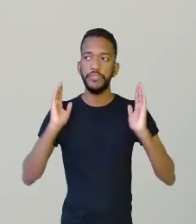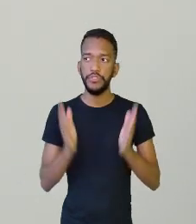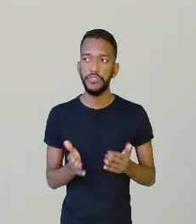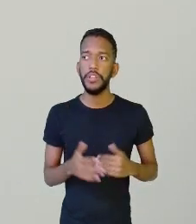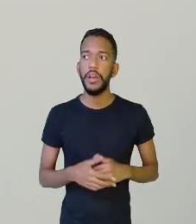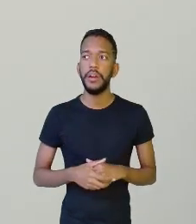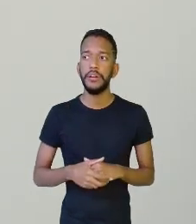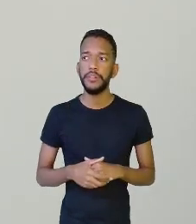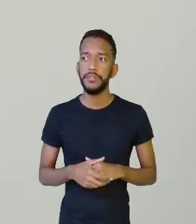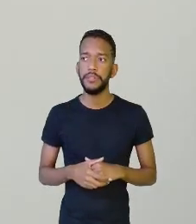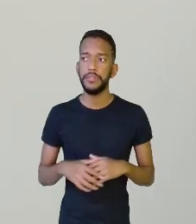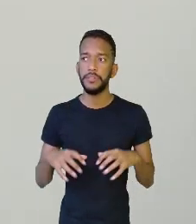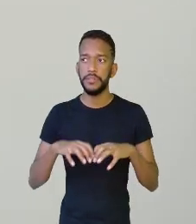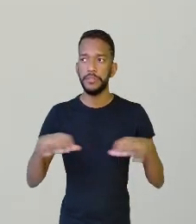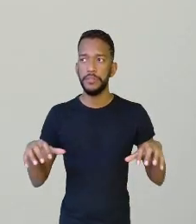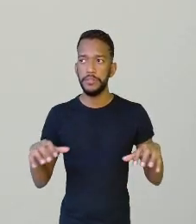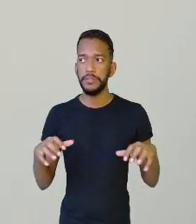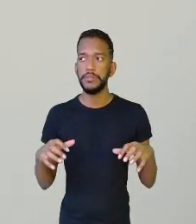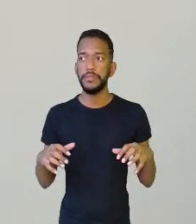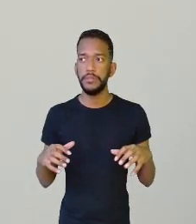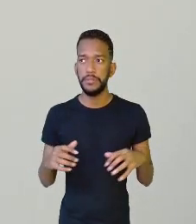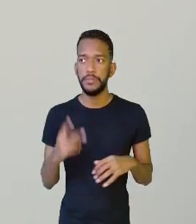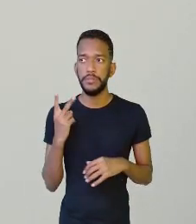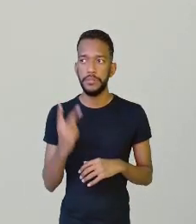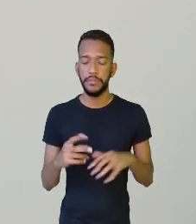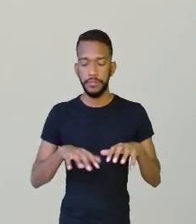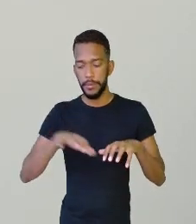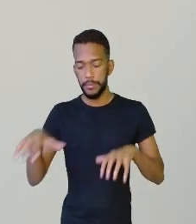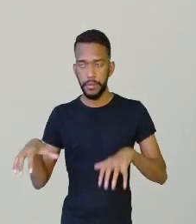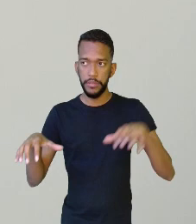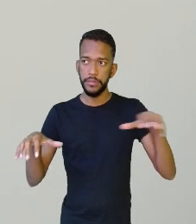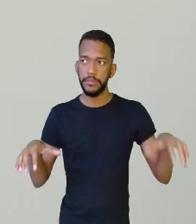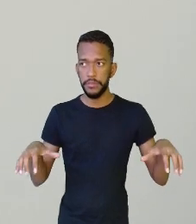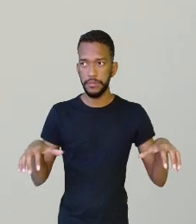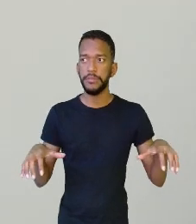igualmente na quantidade das 2 caixas,